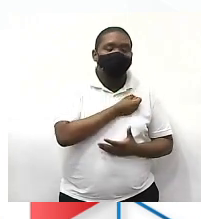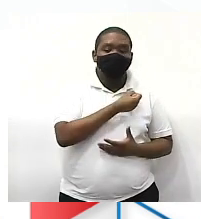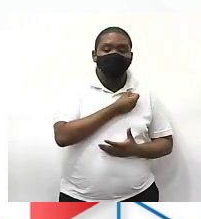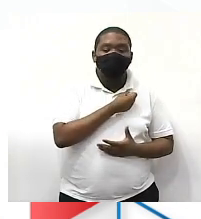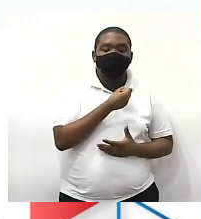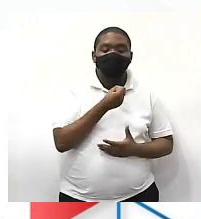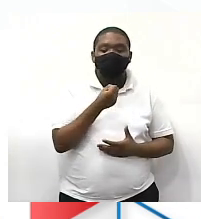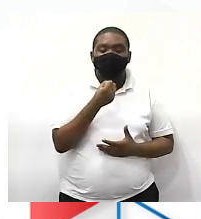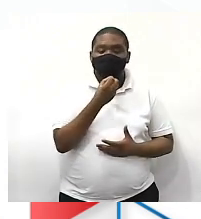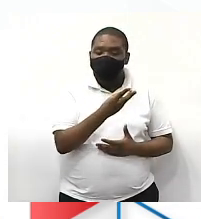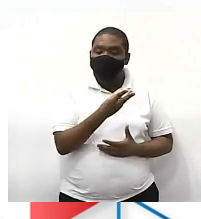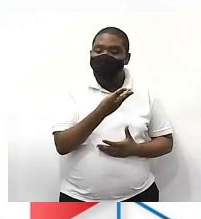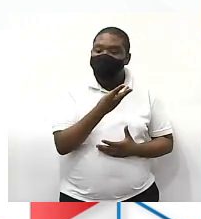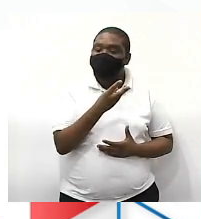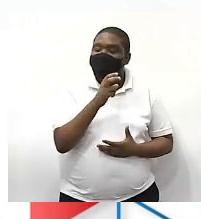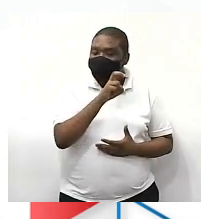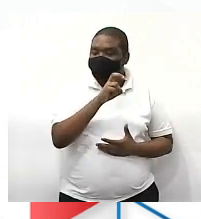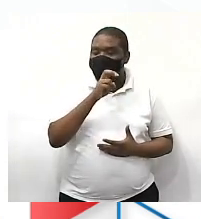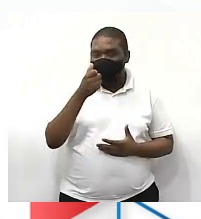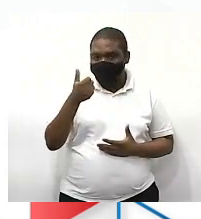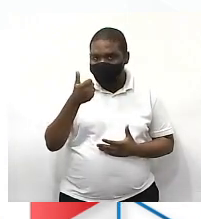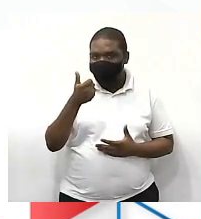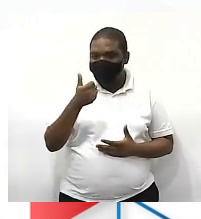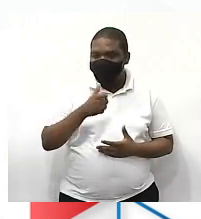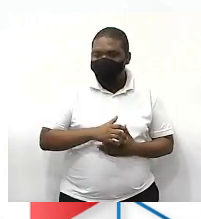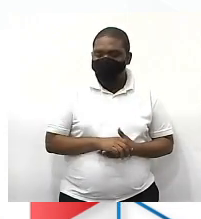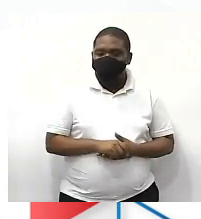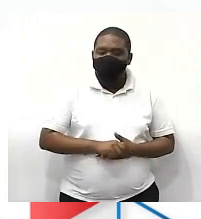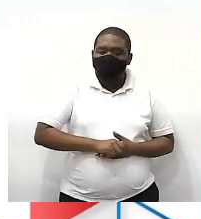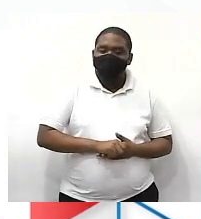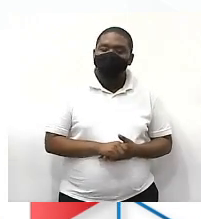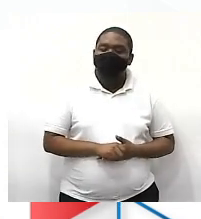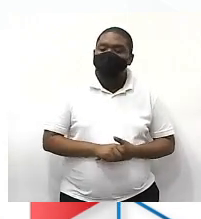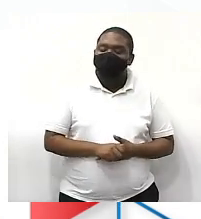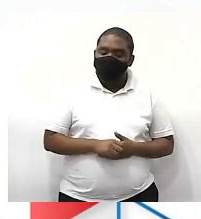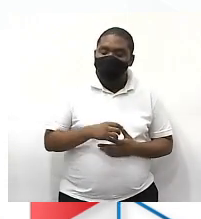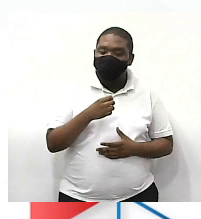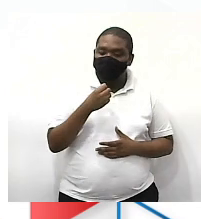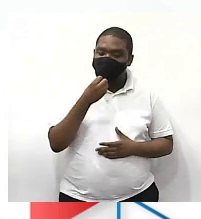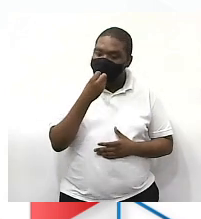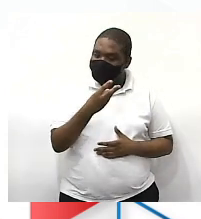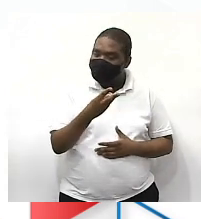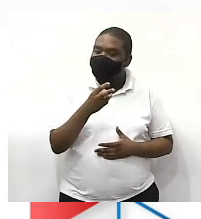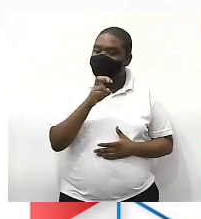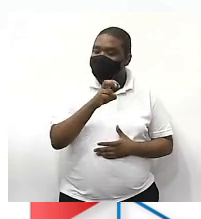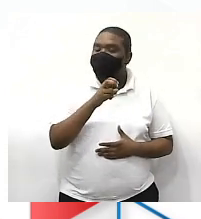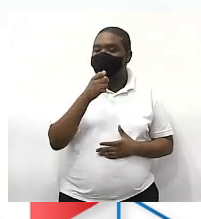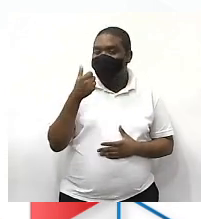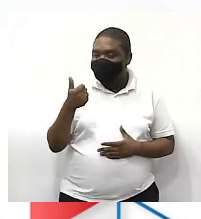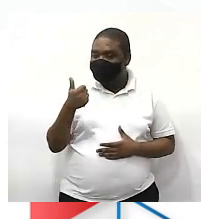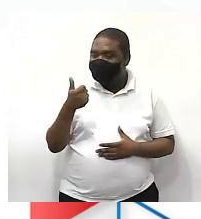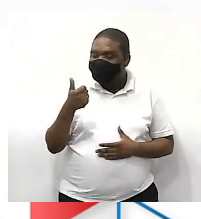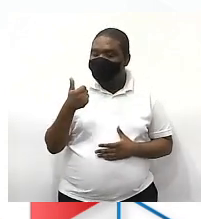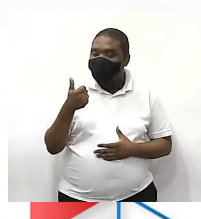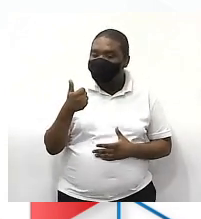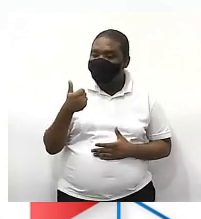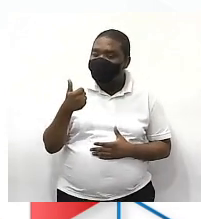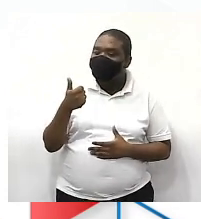lá para a gente ver, 351, viu lá? Então eu vou fazer 351, quanto